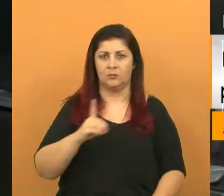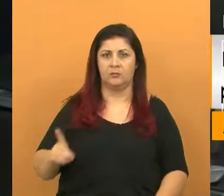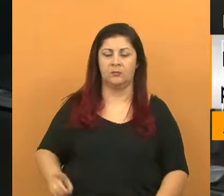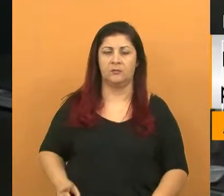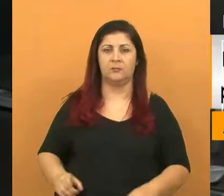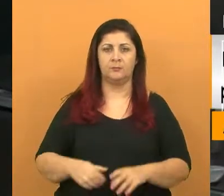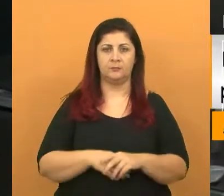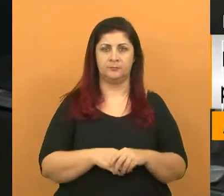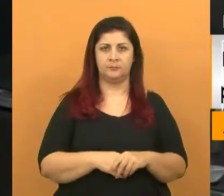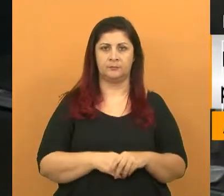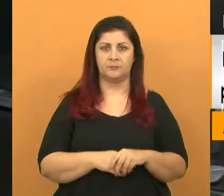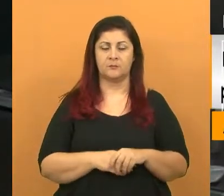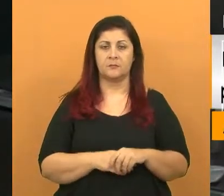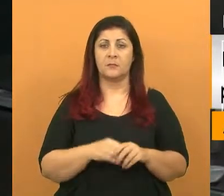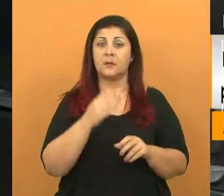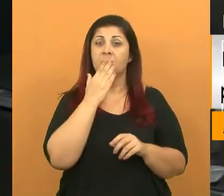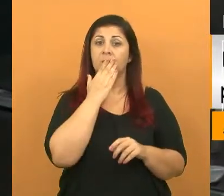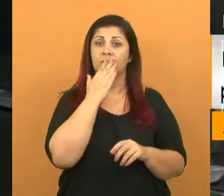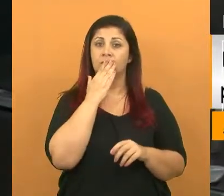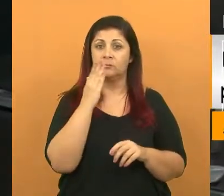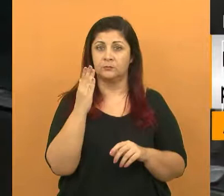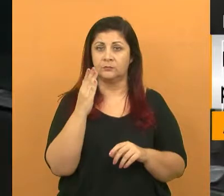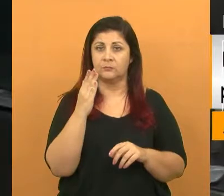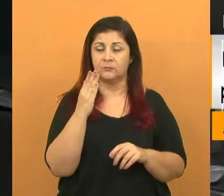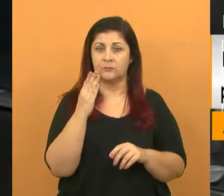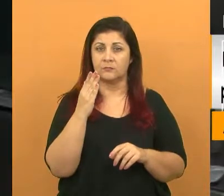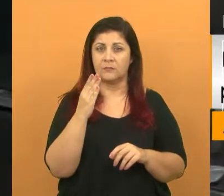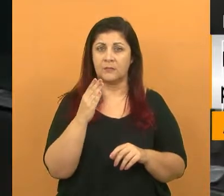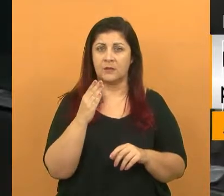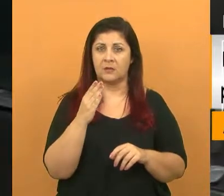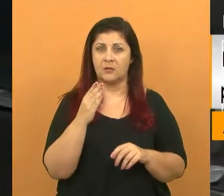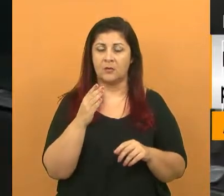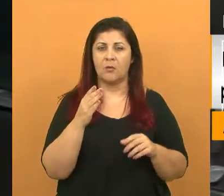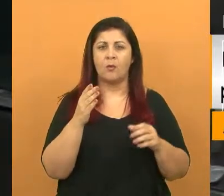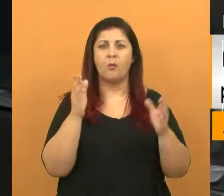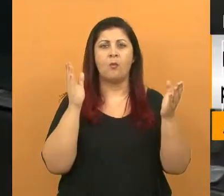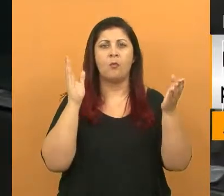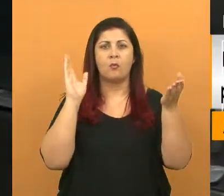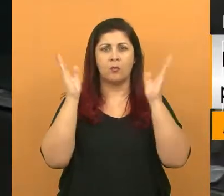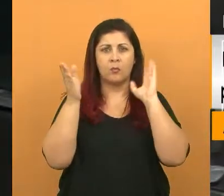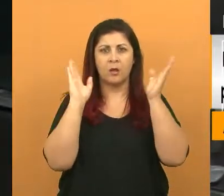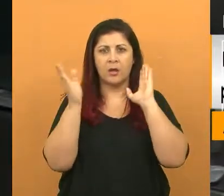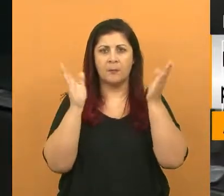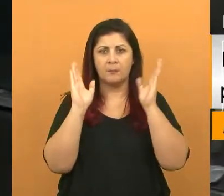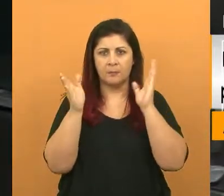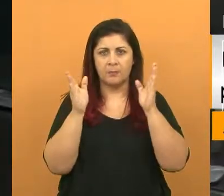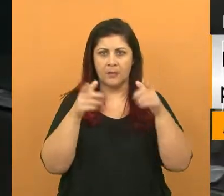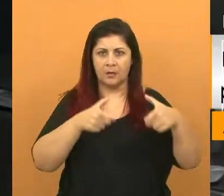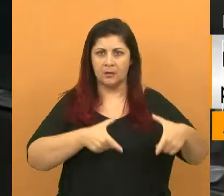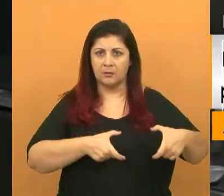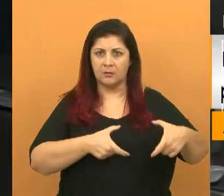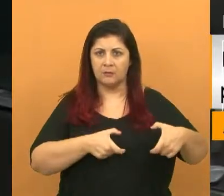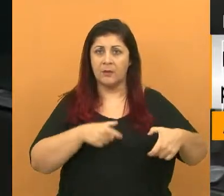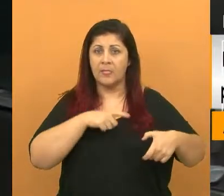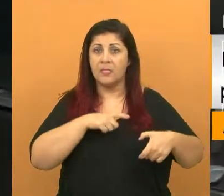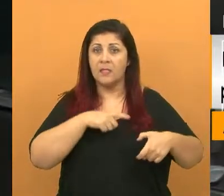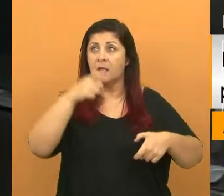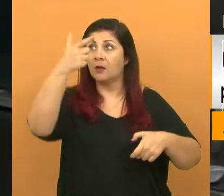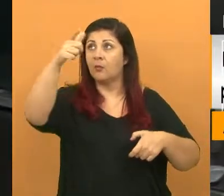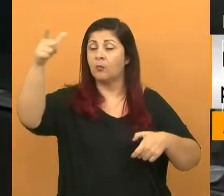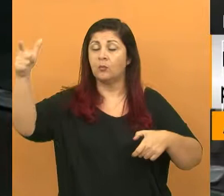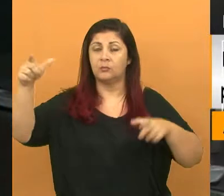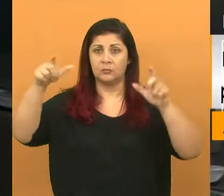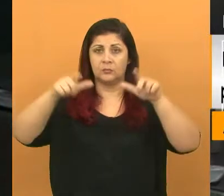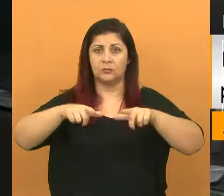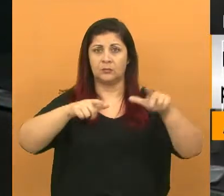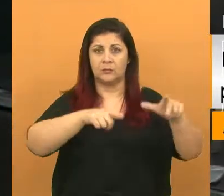19 de outubro, pedindo a unidade móvel de mamografia do programa Mulheres do Peito, criado pela Secretaria de Estado de São